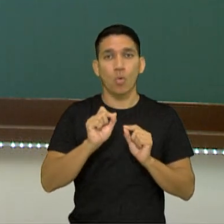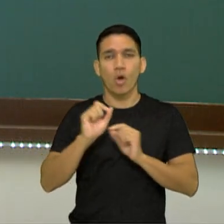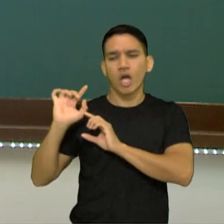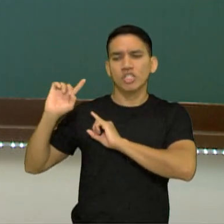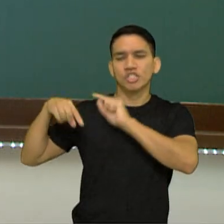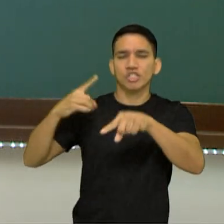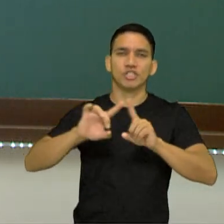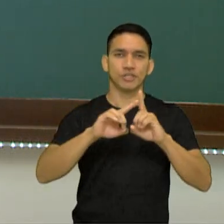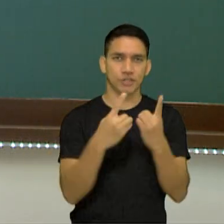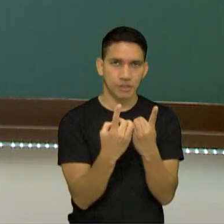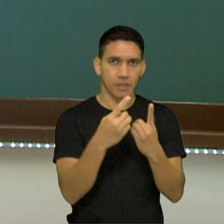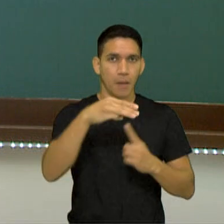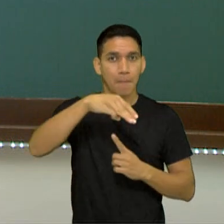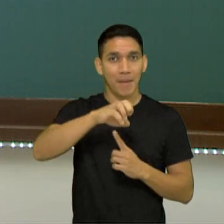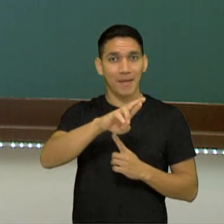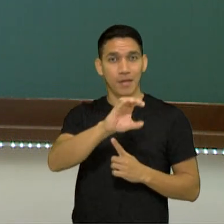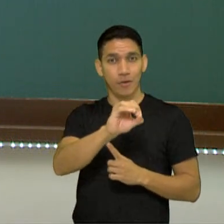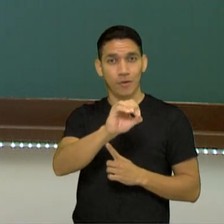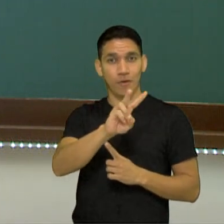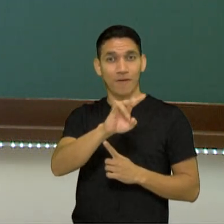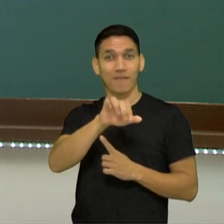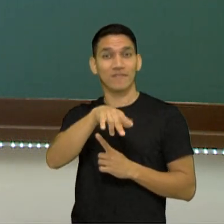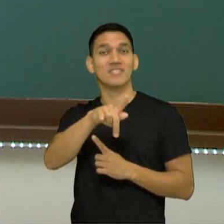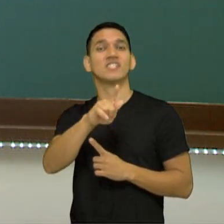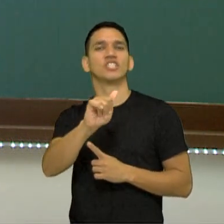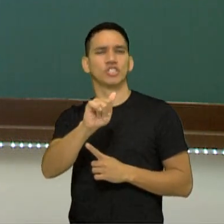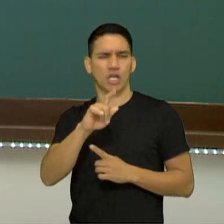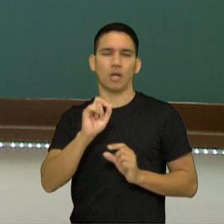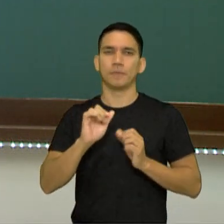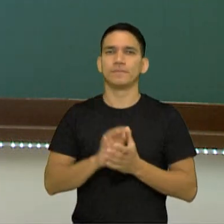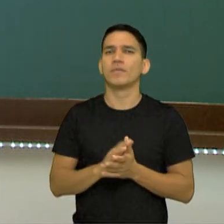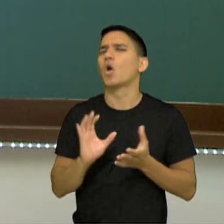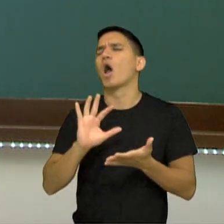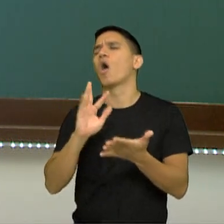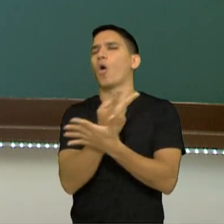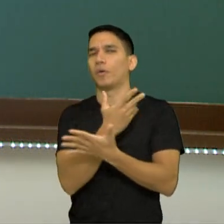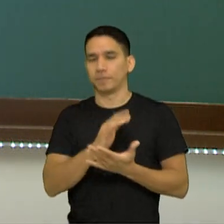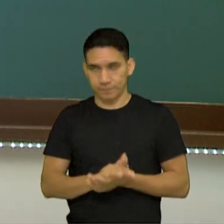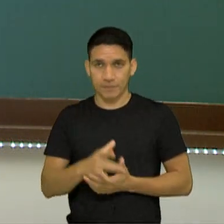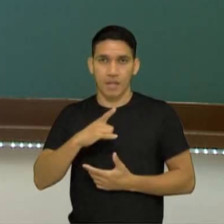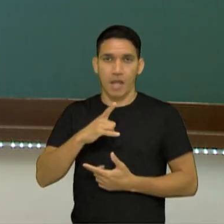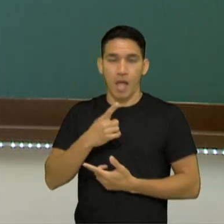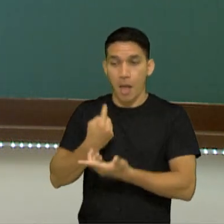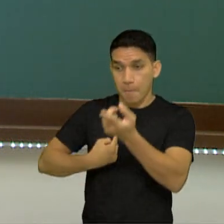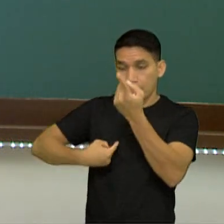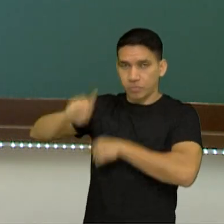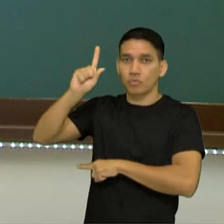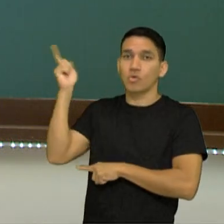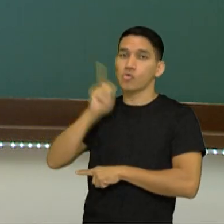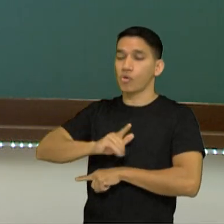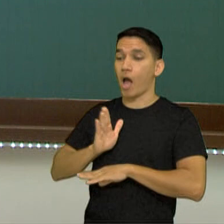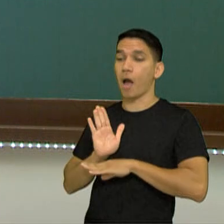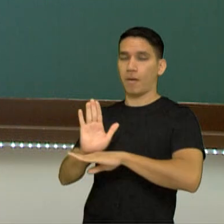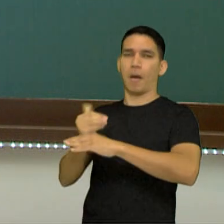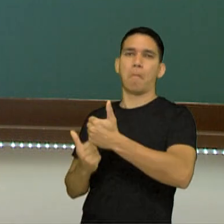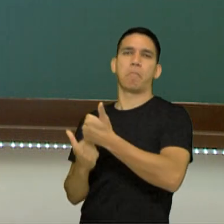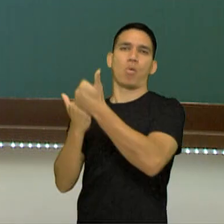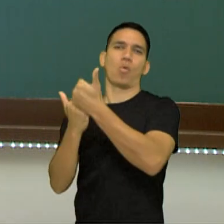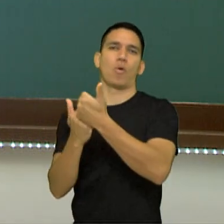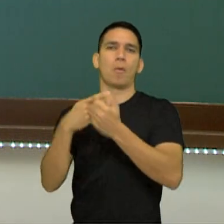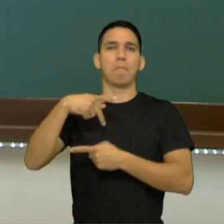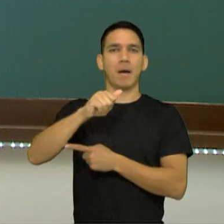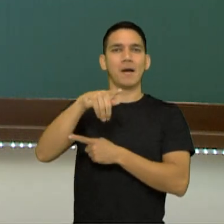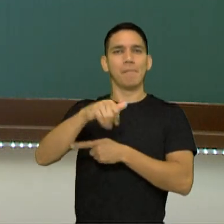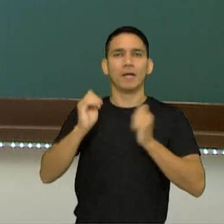que vai acontecer então essa dinastia carolíngia? Então, vitorioso sobre seus inimigos e com o apoio do Papa, o Pipino, em breve, ele vai buscar